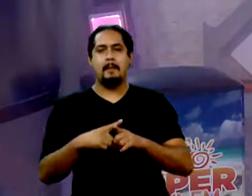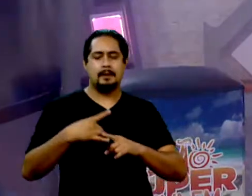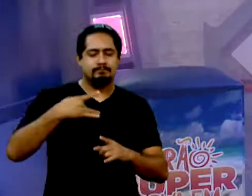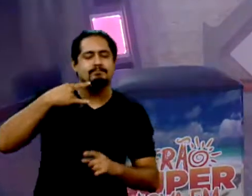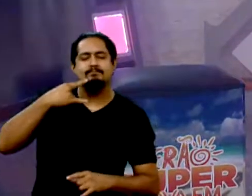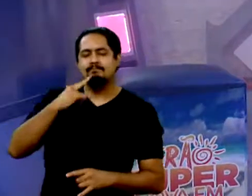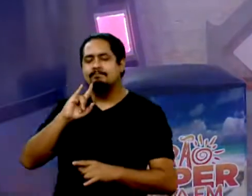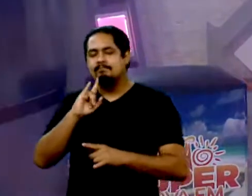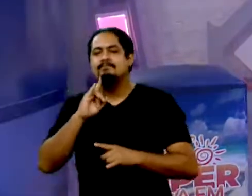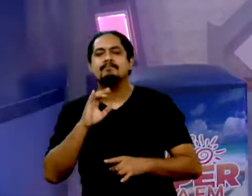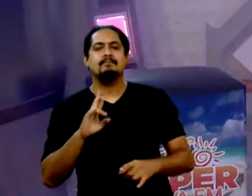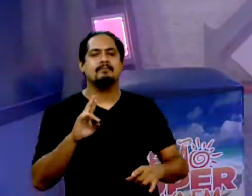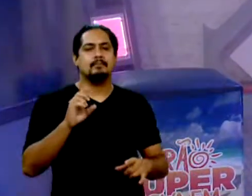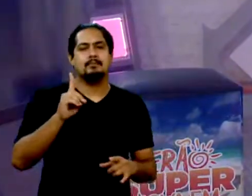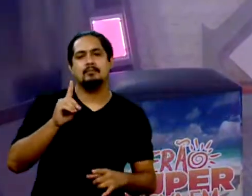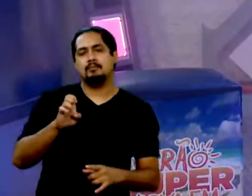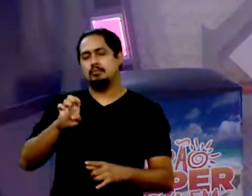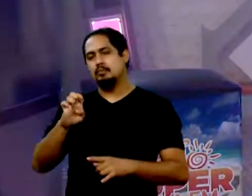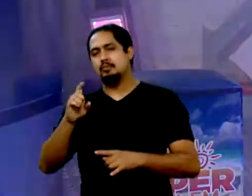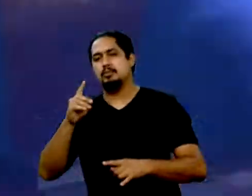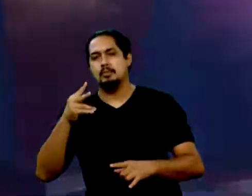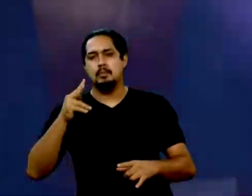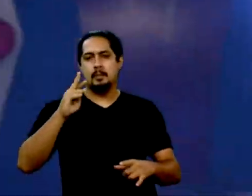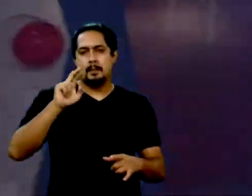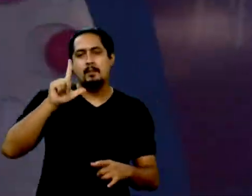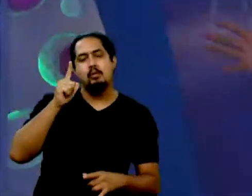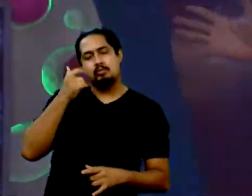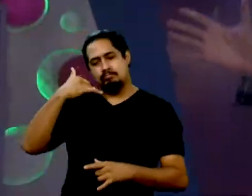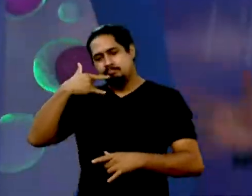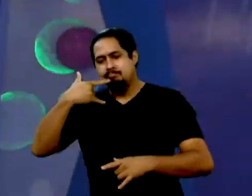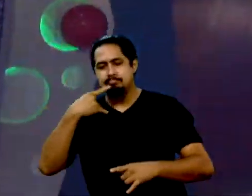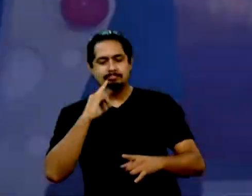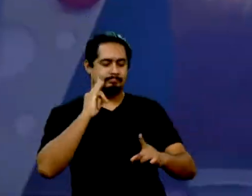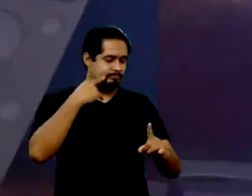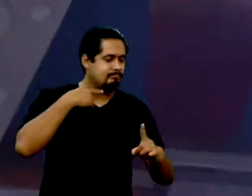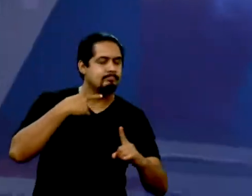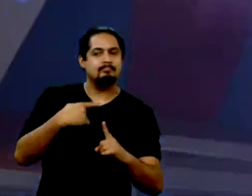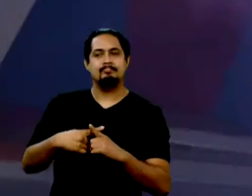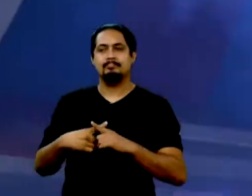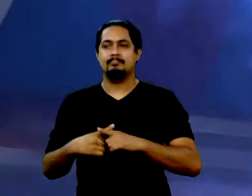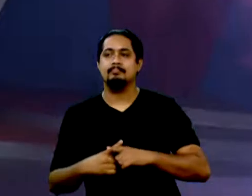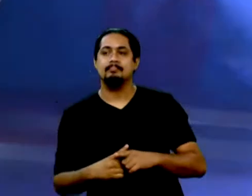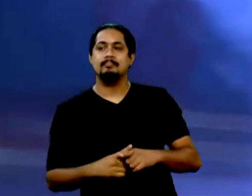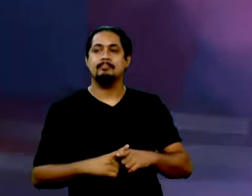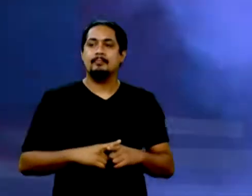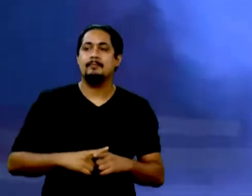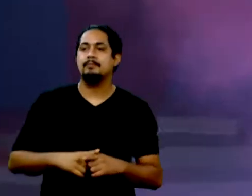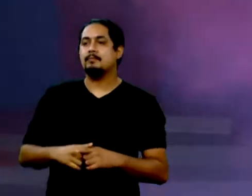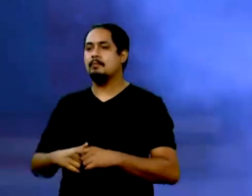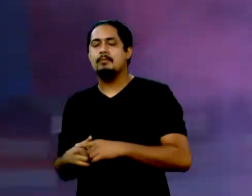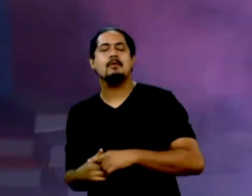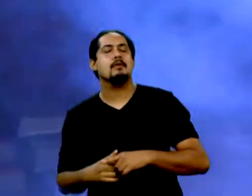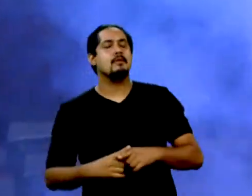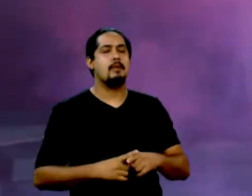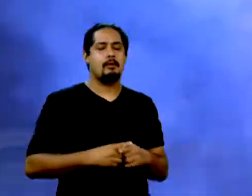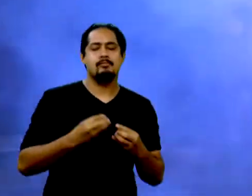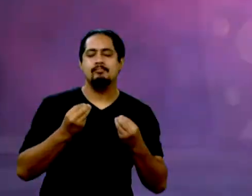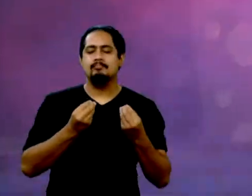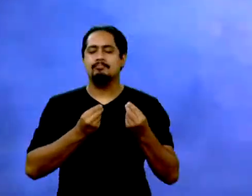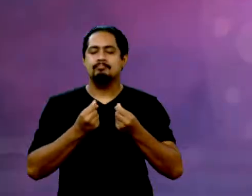paparararara. É de buco, é de paparararara. É de buco, é de paparararara. Gosto da boca dela. É de buco, é